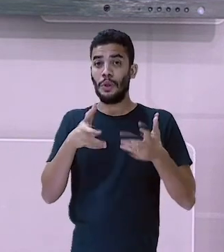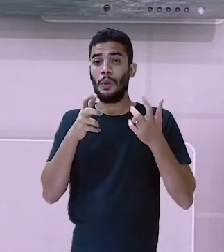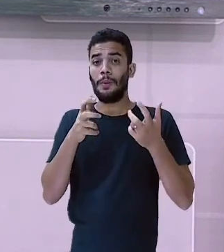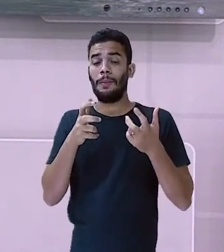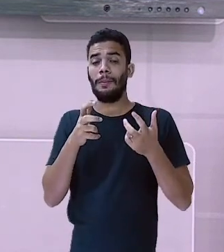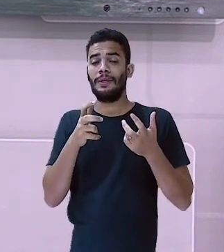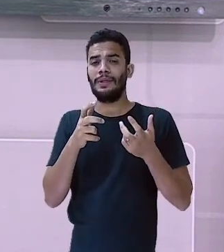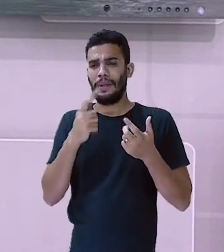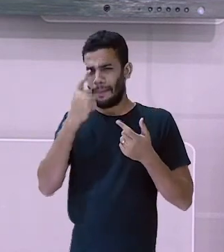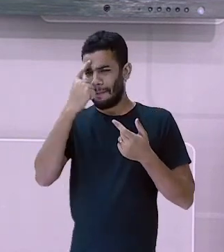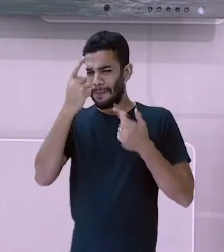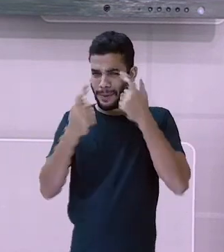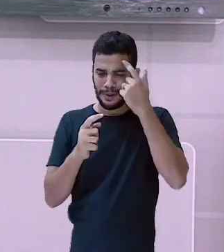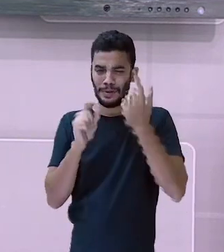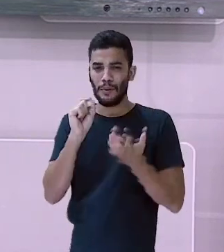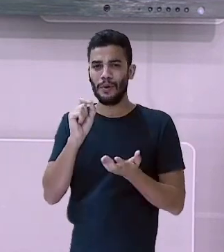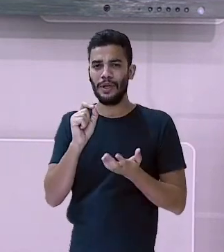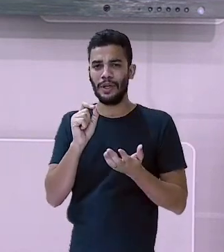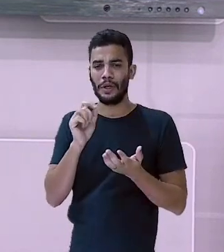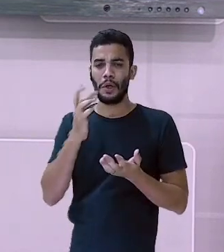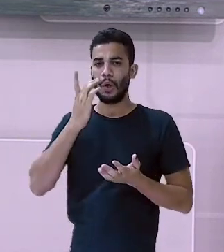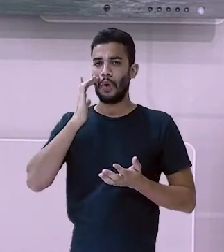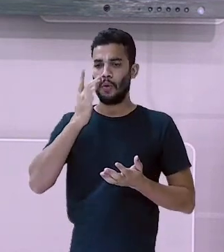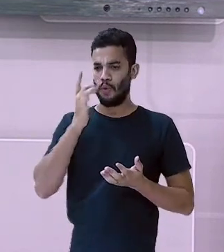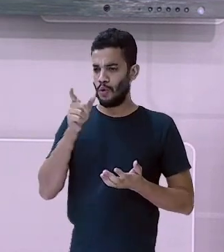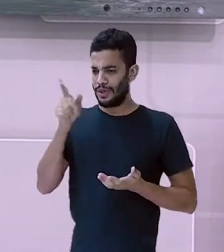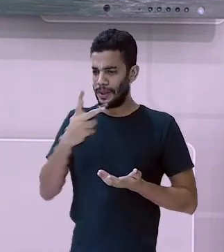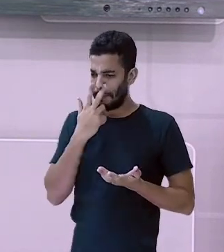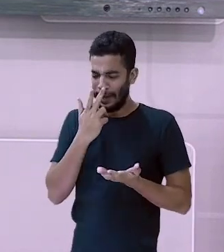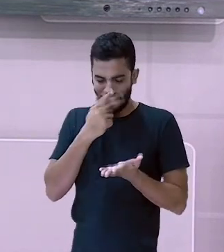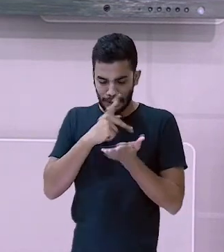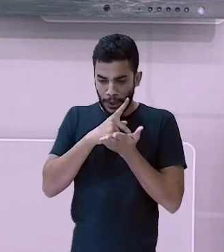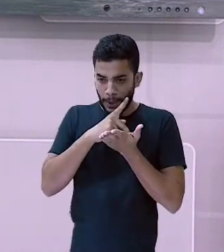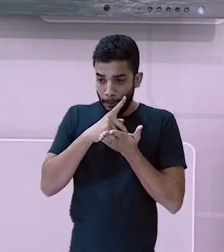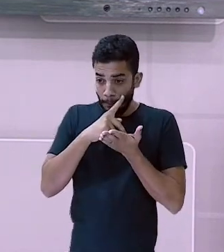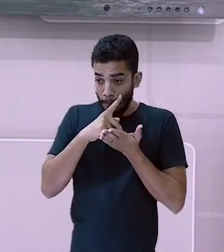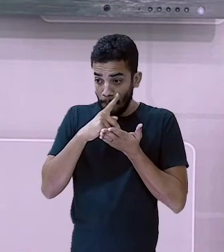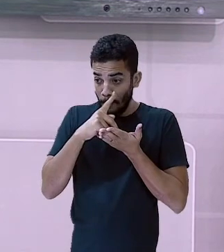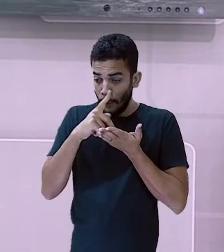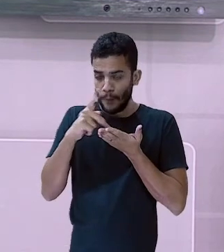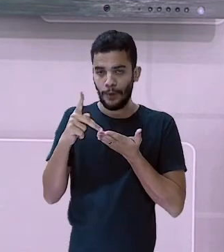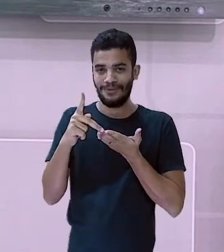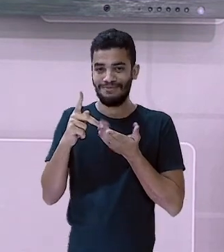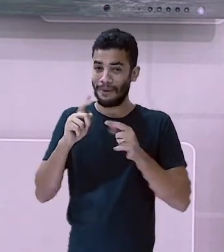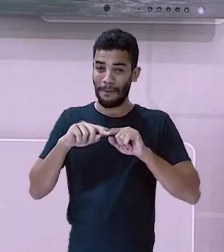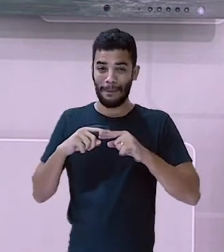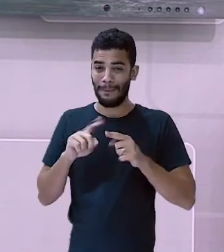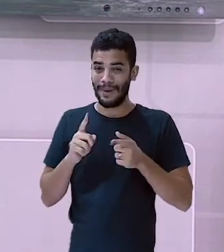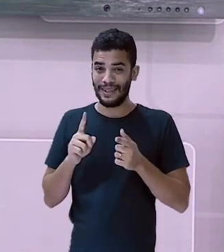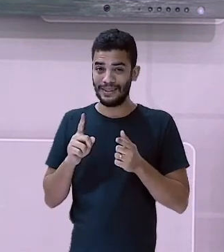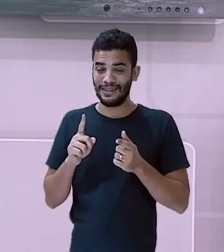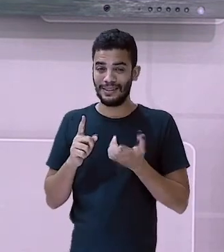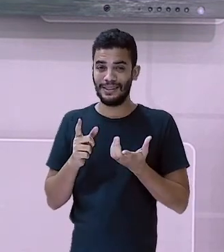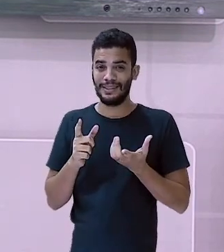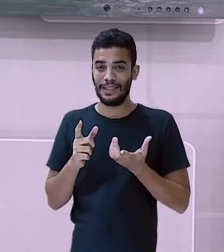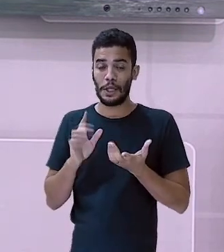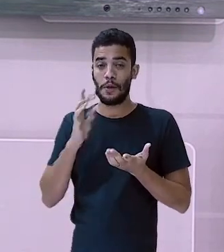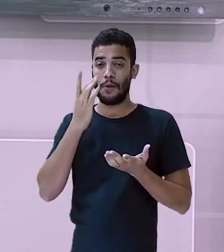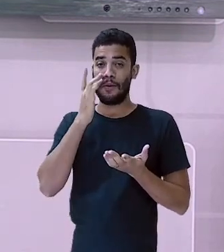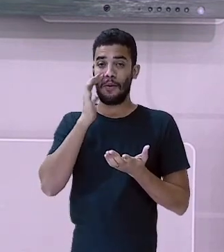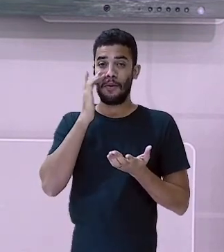ouro é puro. O ouro puro, ele não existe